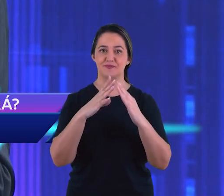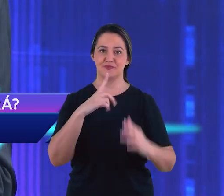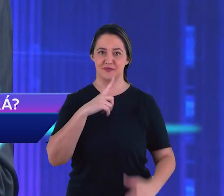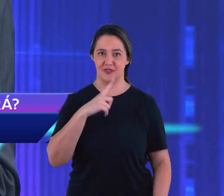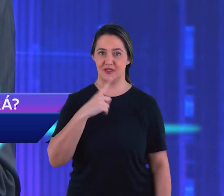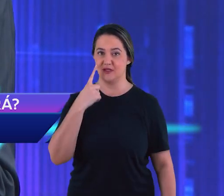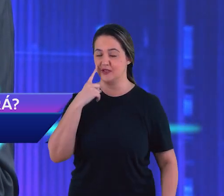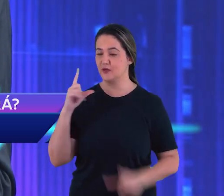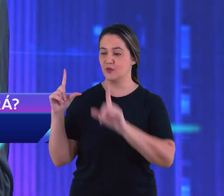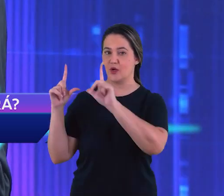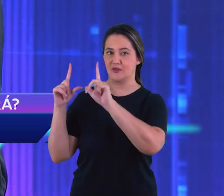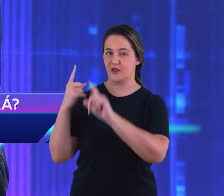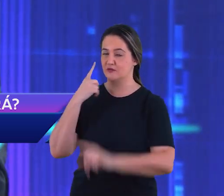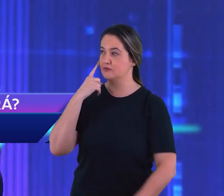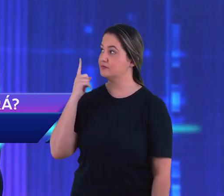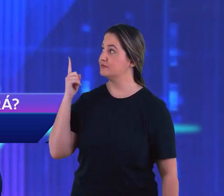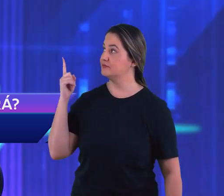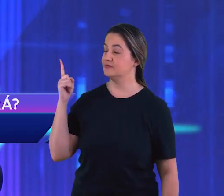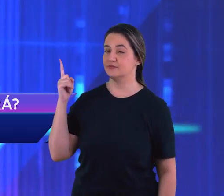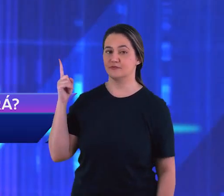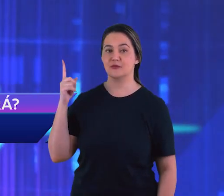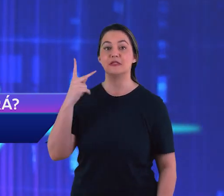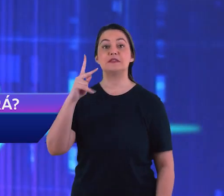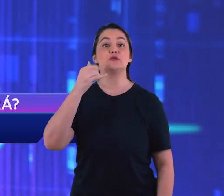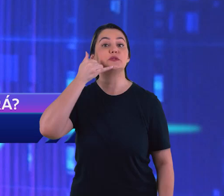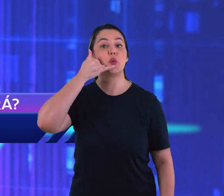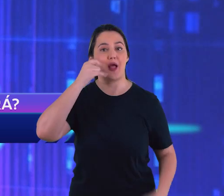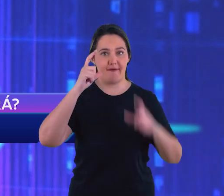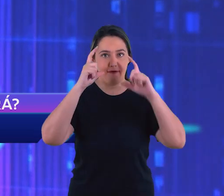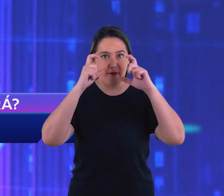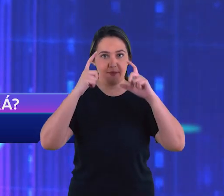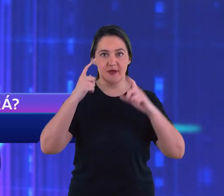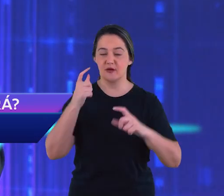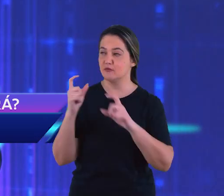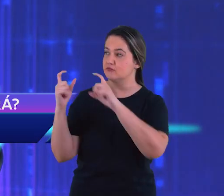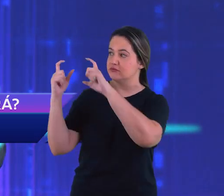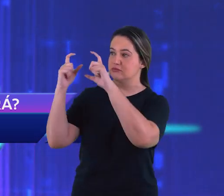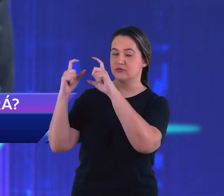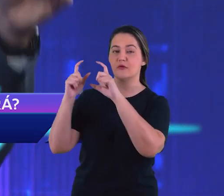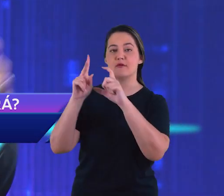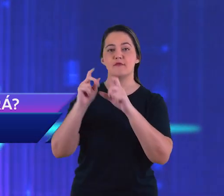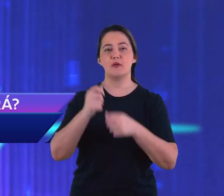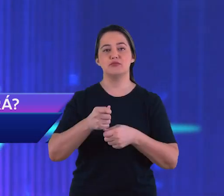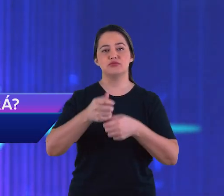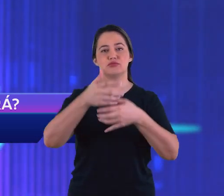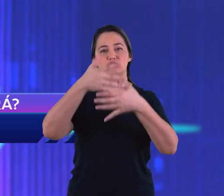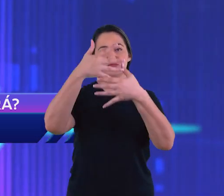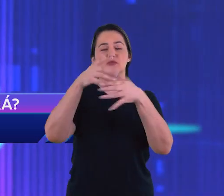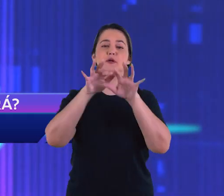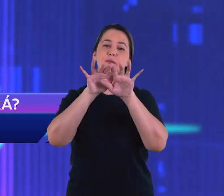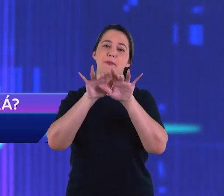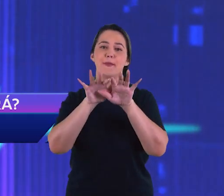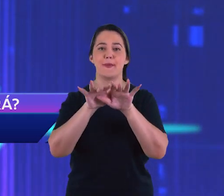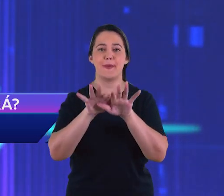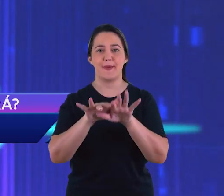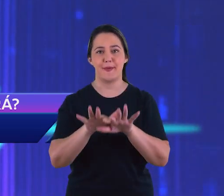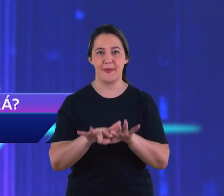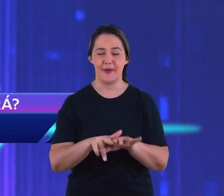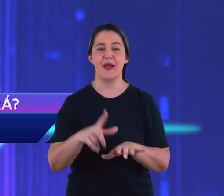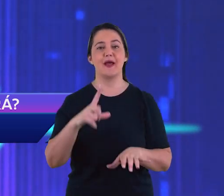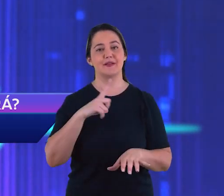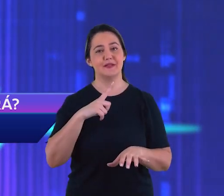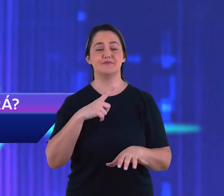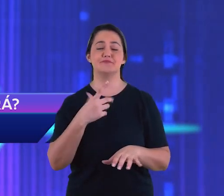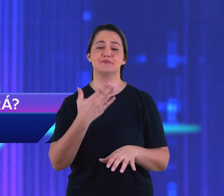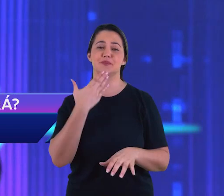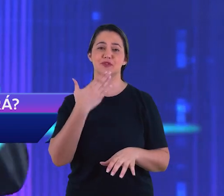Está aparecendo aqui na tela agora um QR Code, é só apontar a câmera do seu celular e você vai ser levado diretamente para o nosso site e